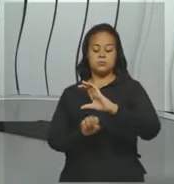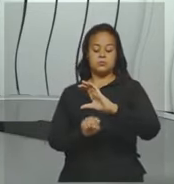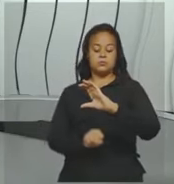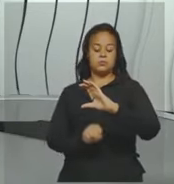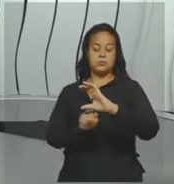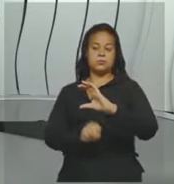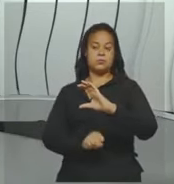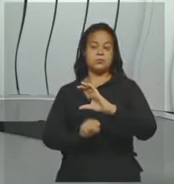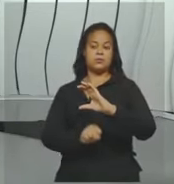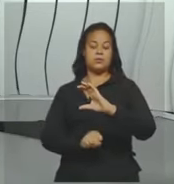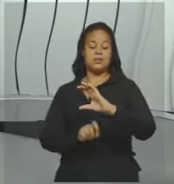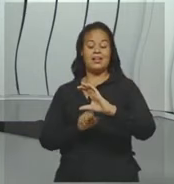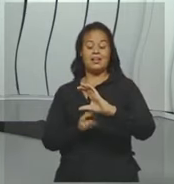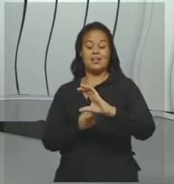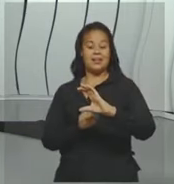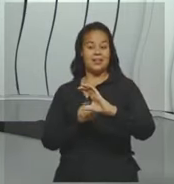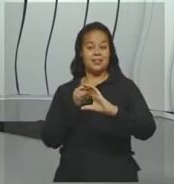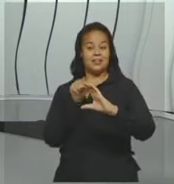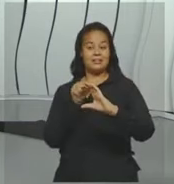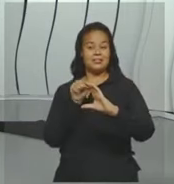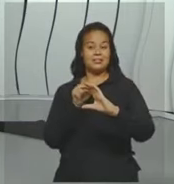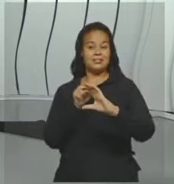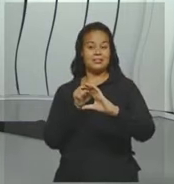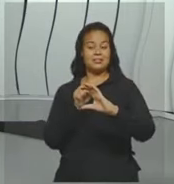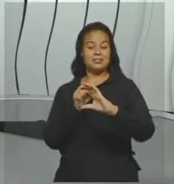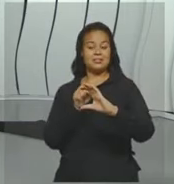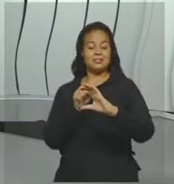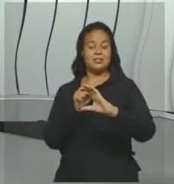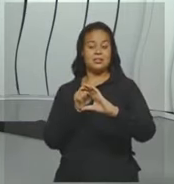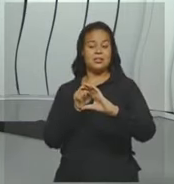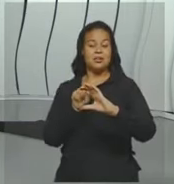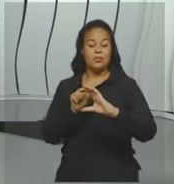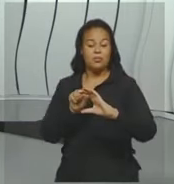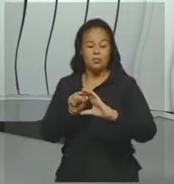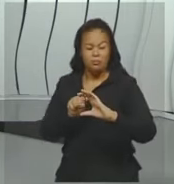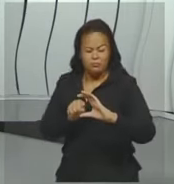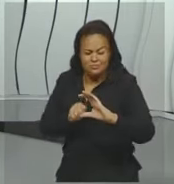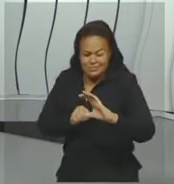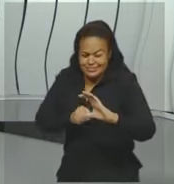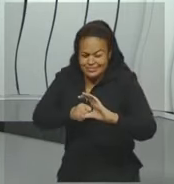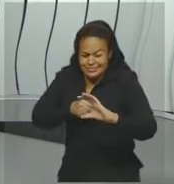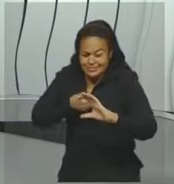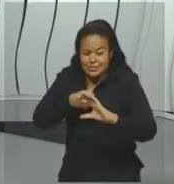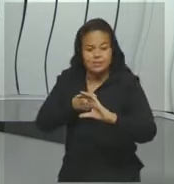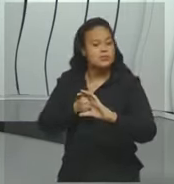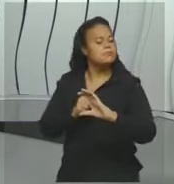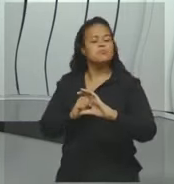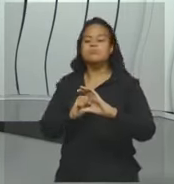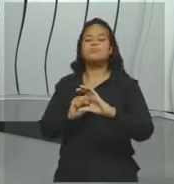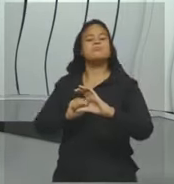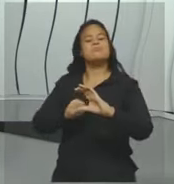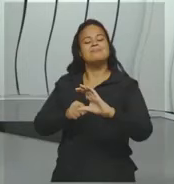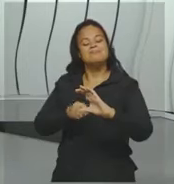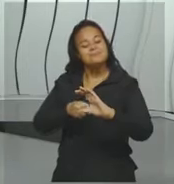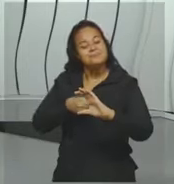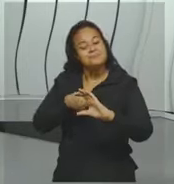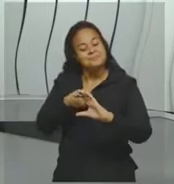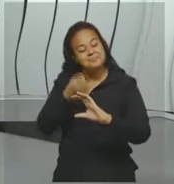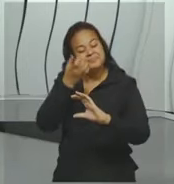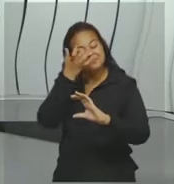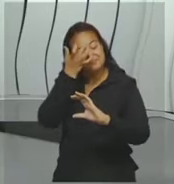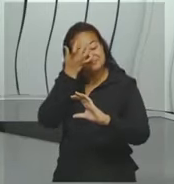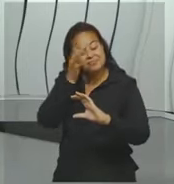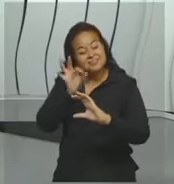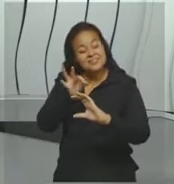Essa roldana móvel faz com que você gaste a metade da força que você precisaria para levantar essa caixa. Então, se